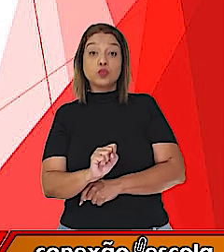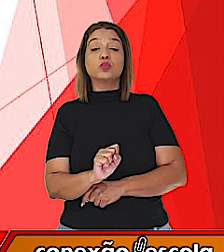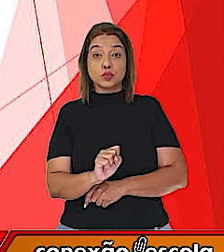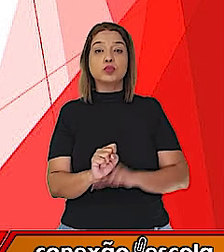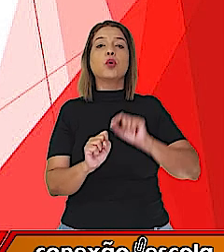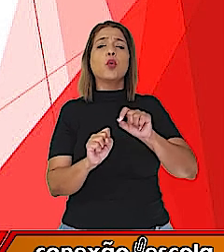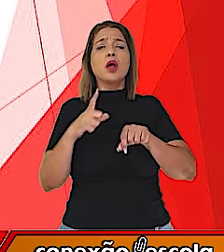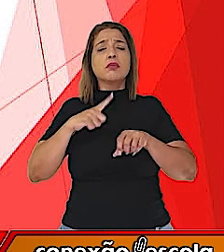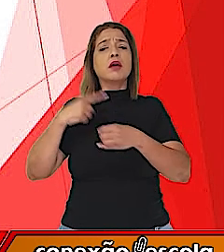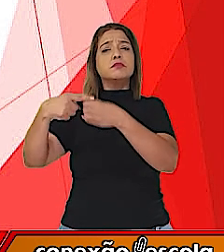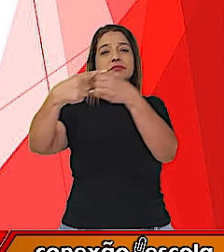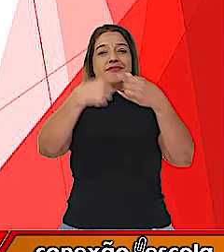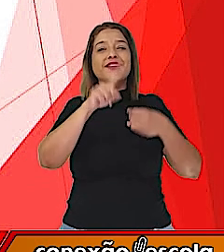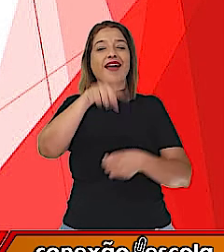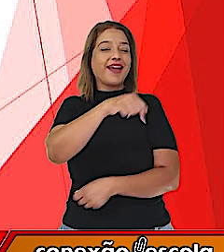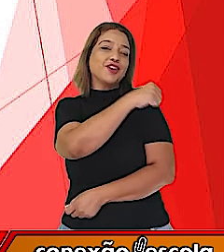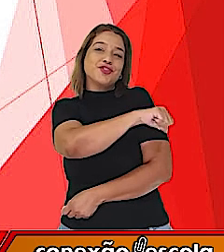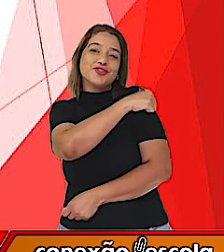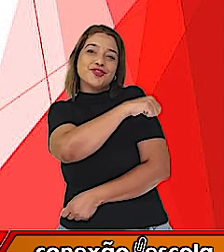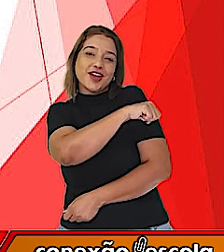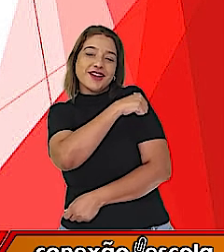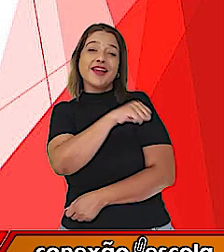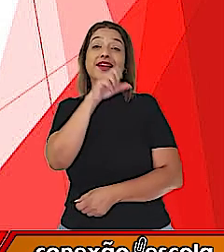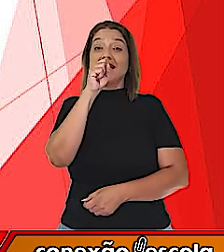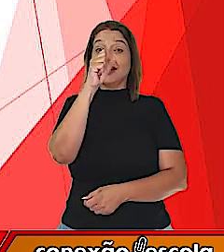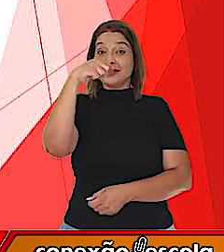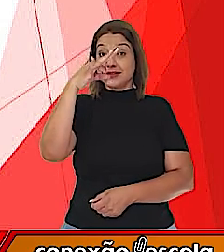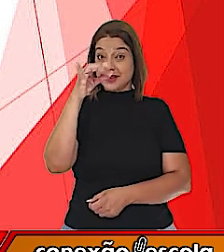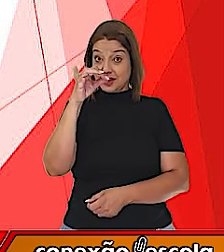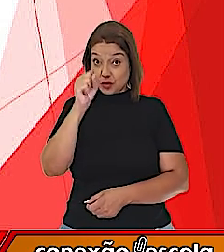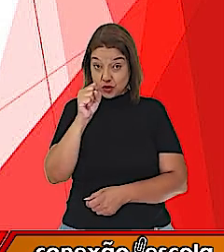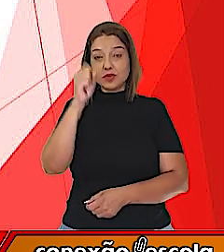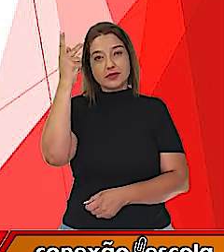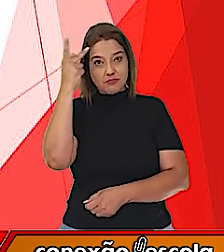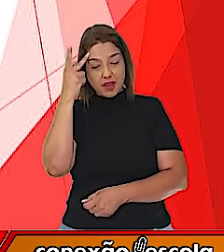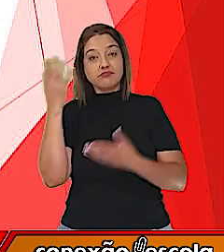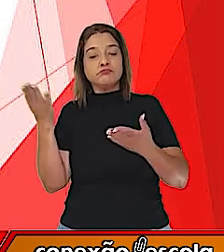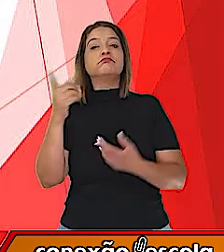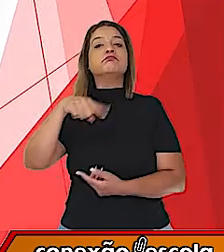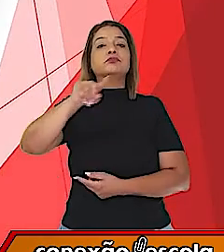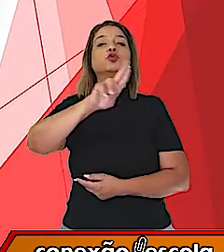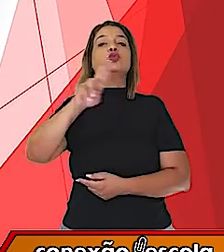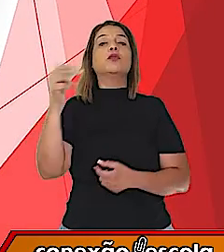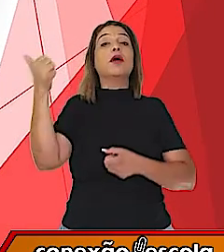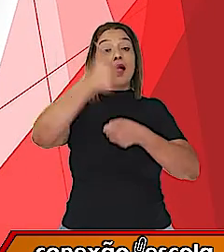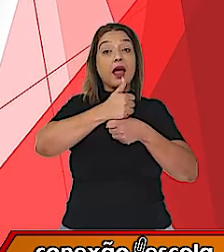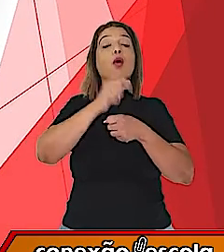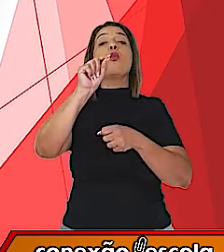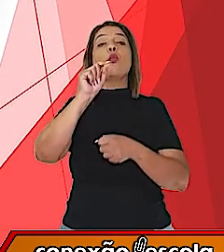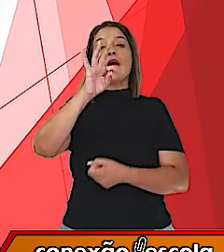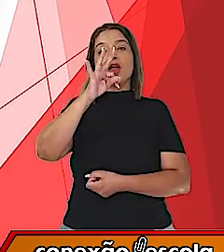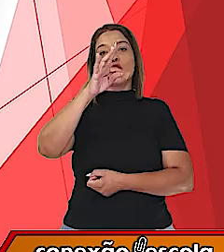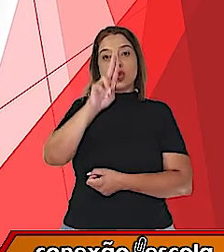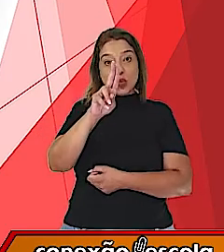além de cidades como Rio de Janeiro e Santos, as pessoas empregam o nome tu no